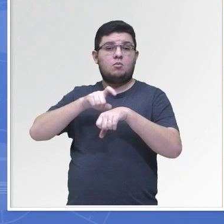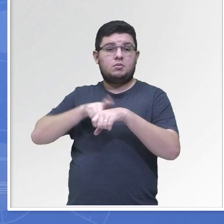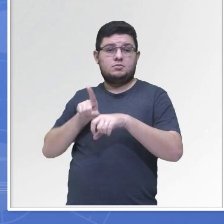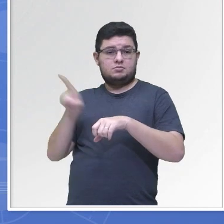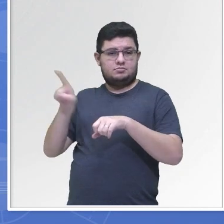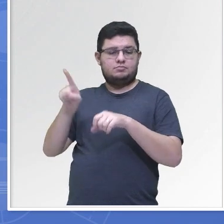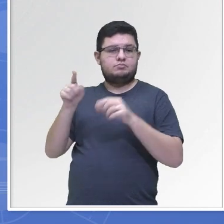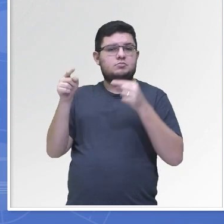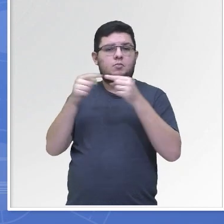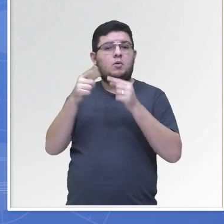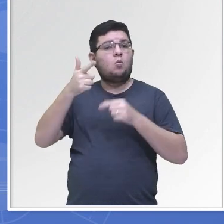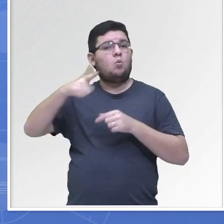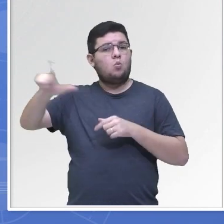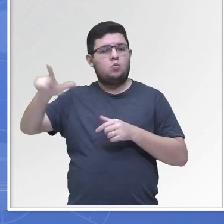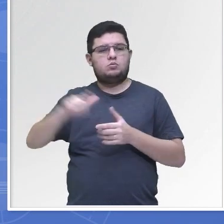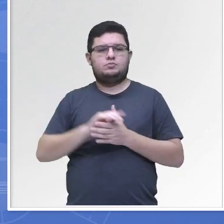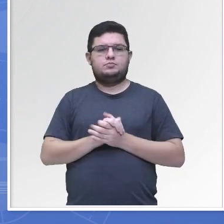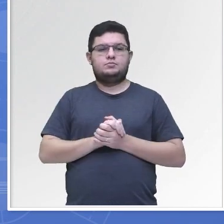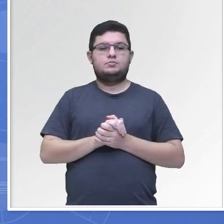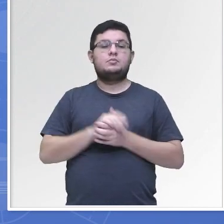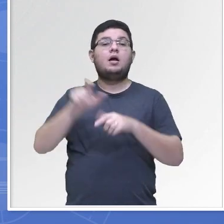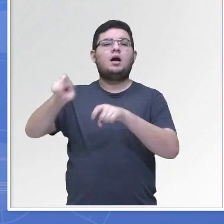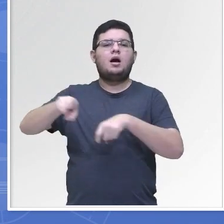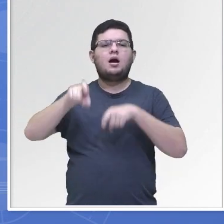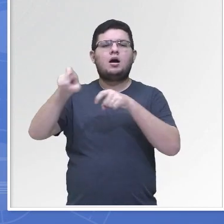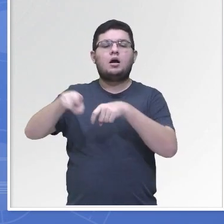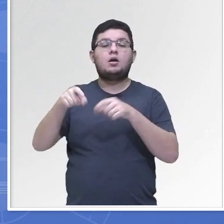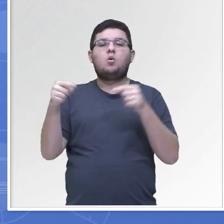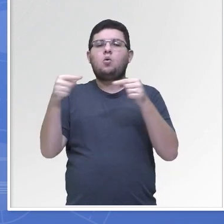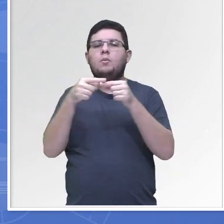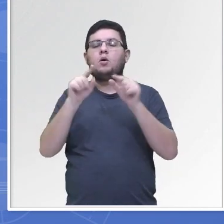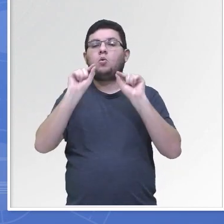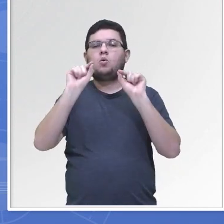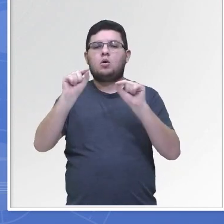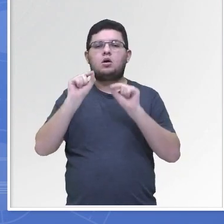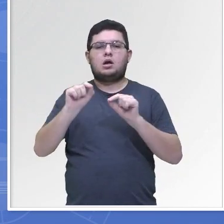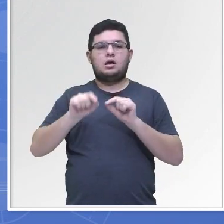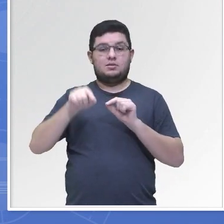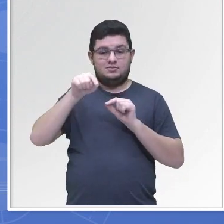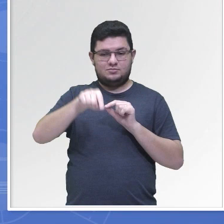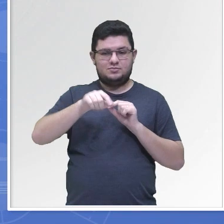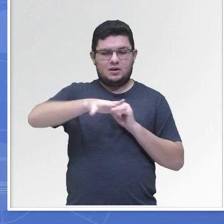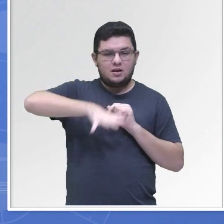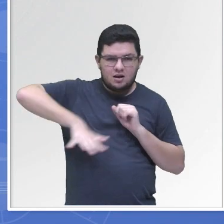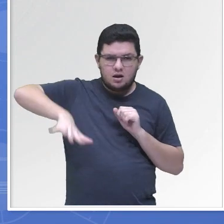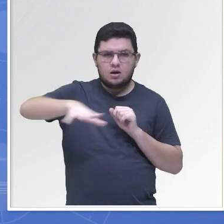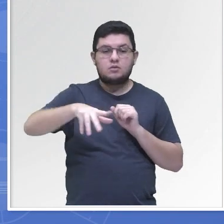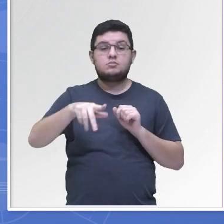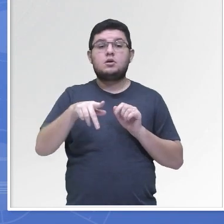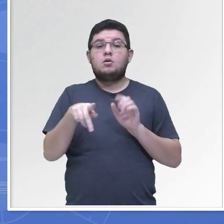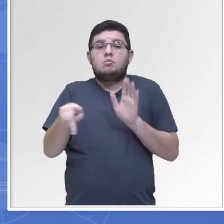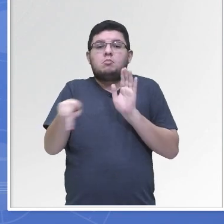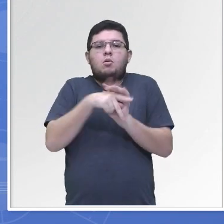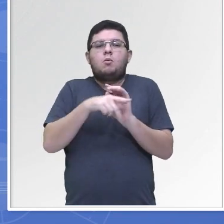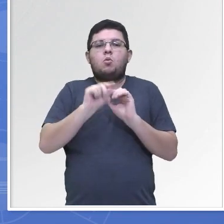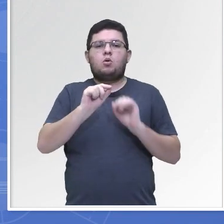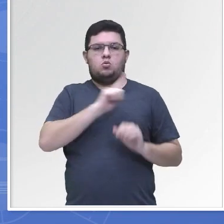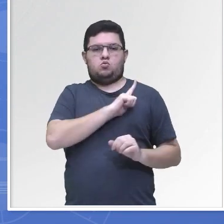nossa frase. Agrária, marcada pela concentração de terra e do poder